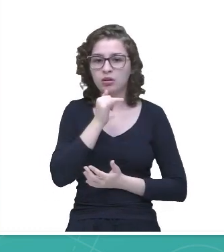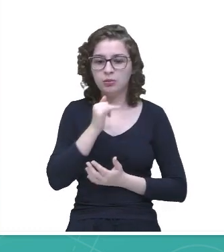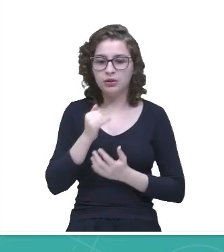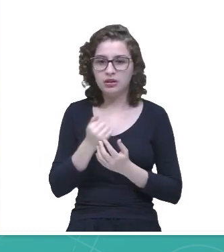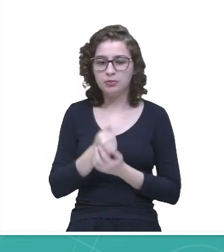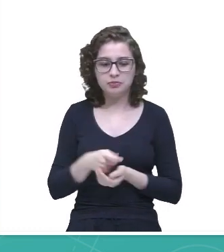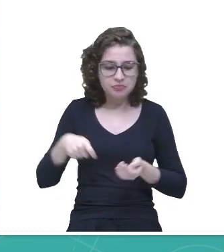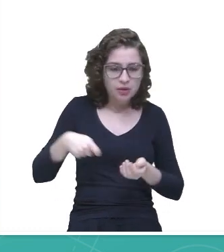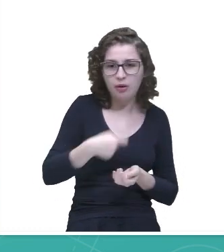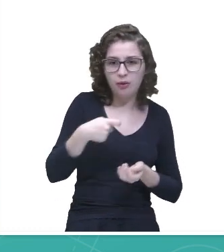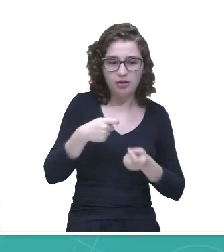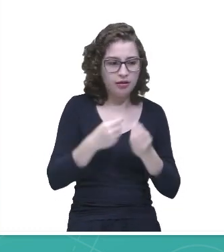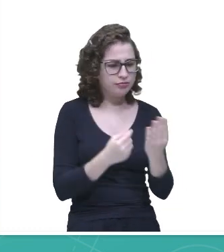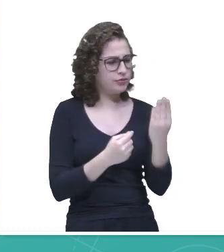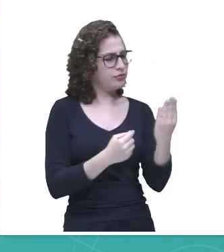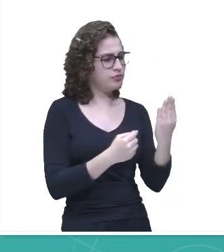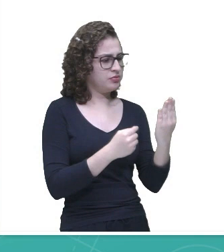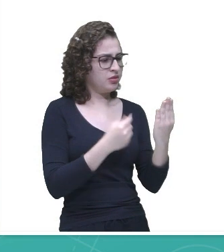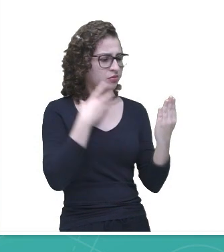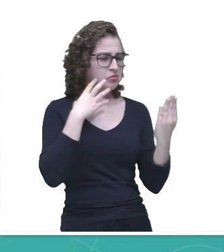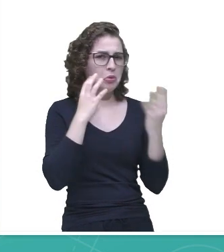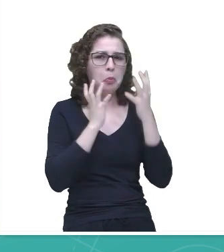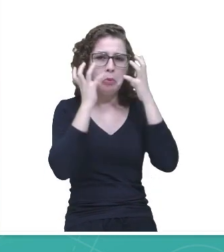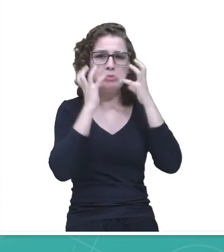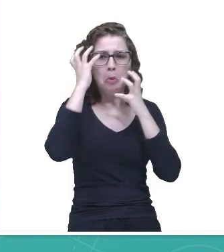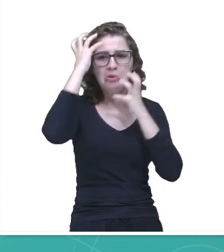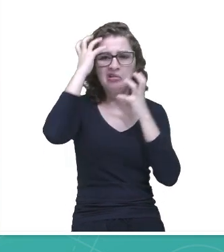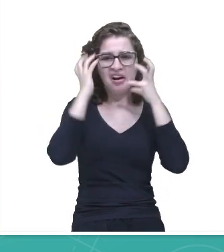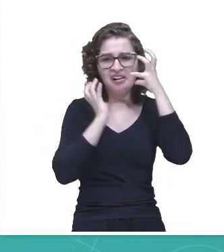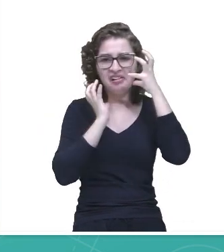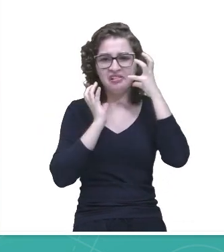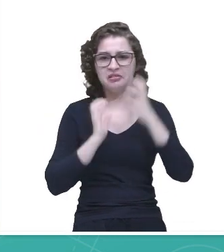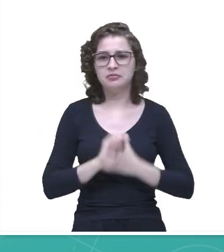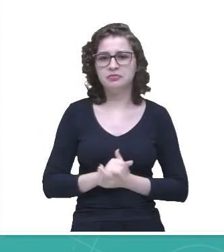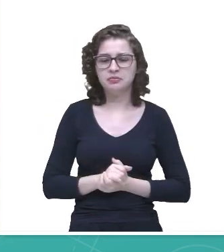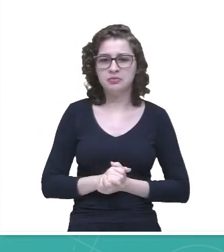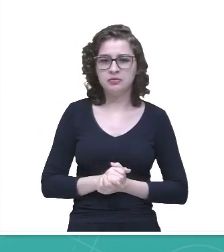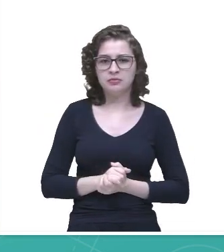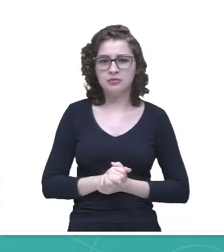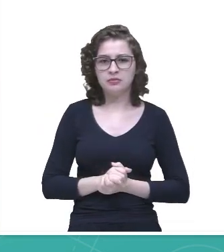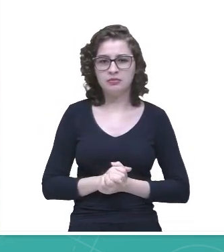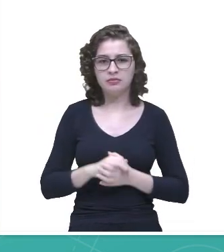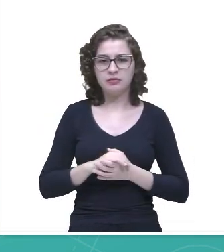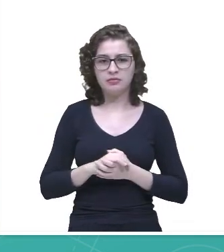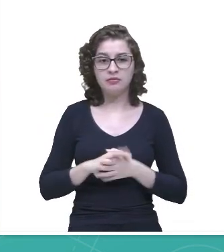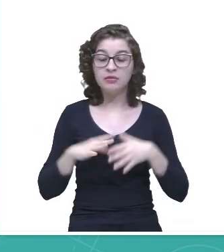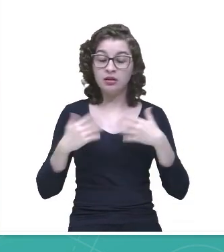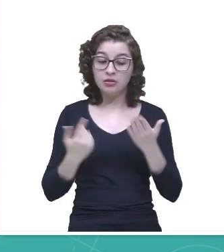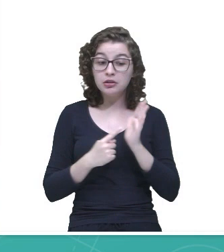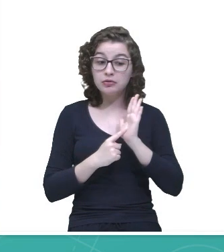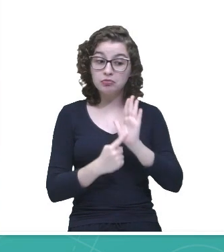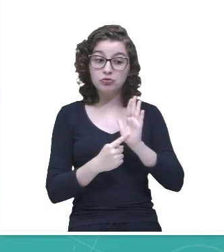e visse teu rosto vai ficar todo ondulado. Então, a deformação da figura humana eles trouxeram para suas